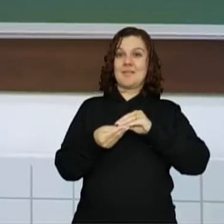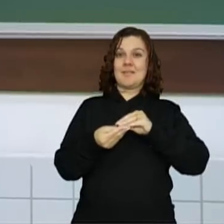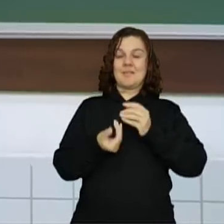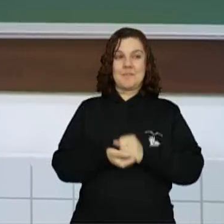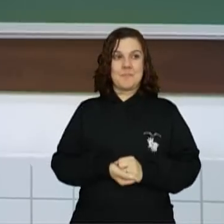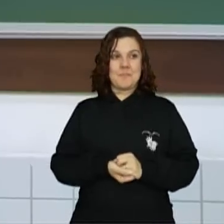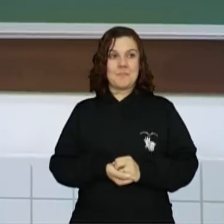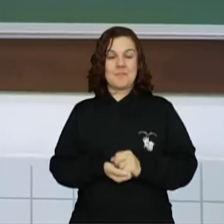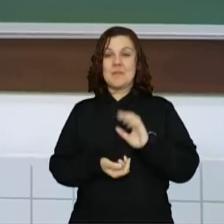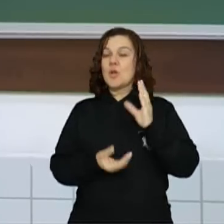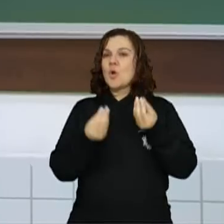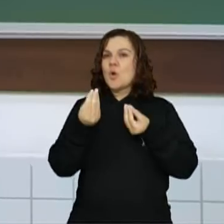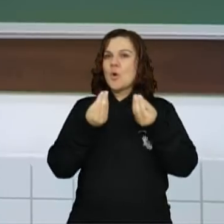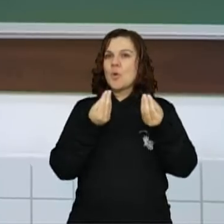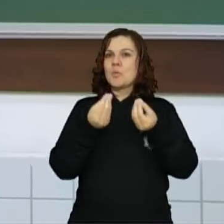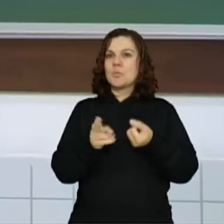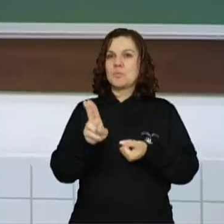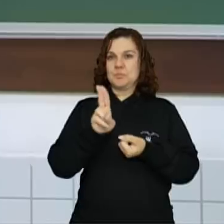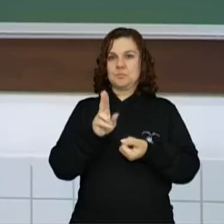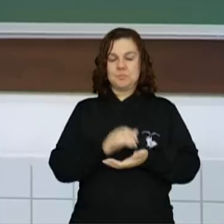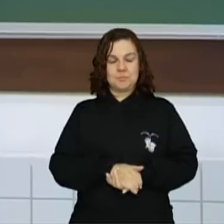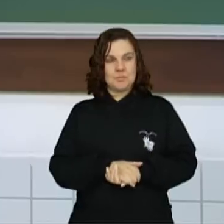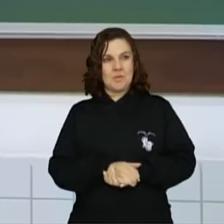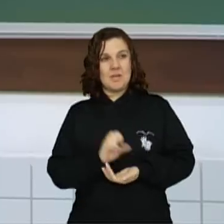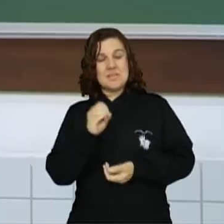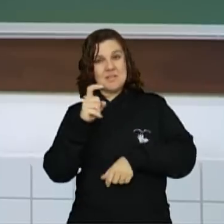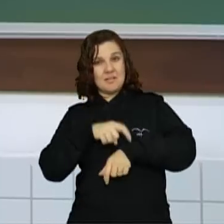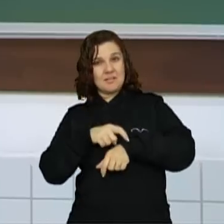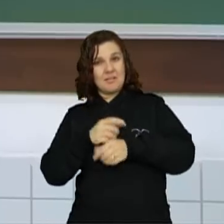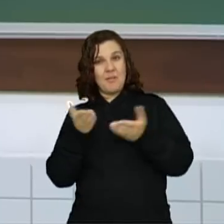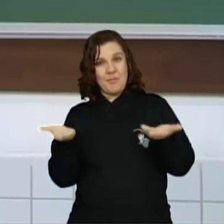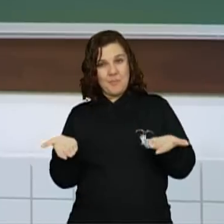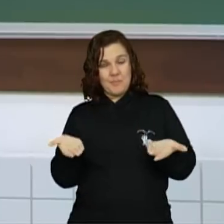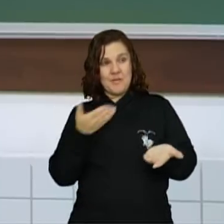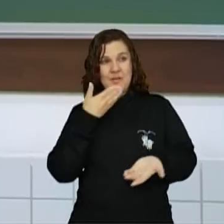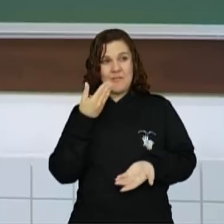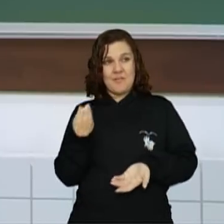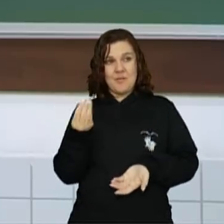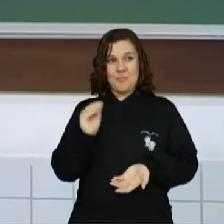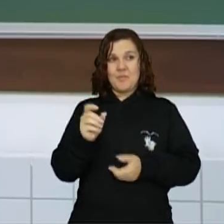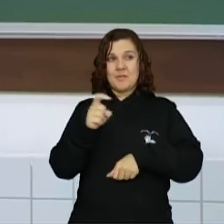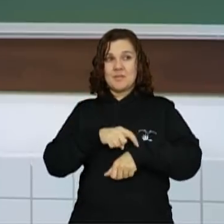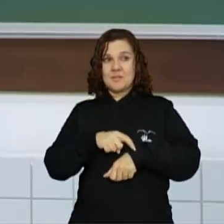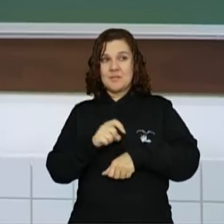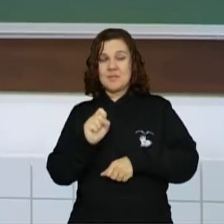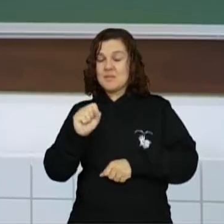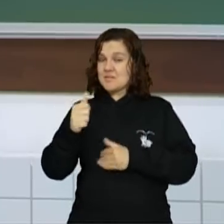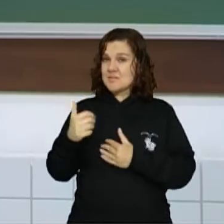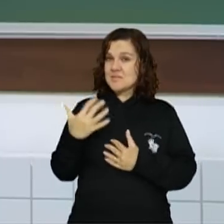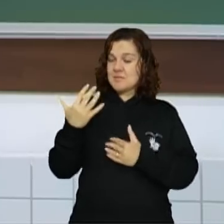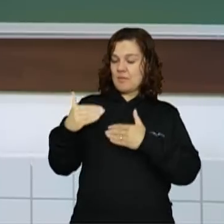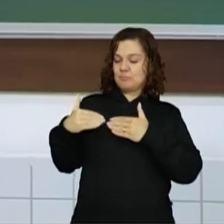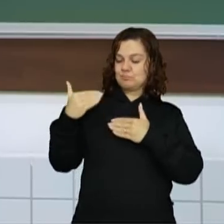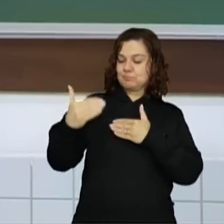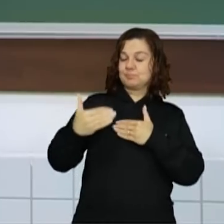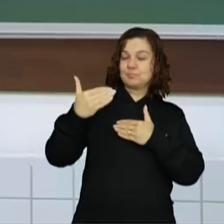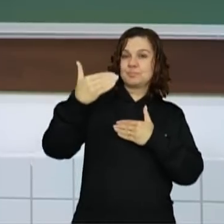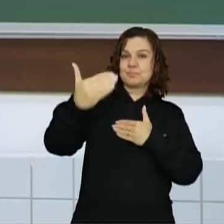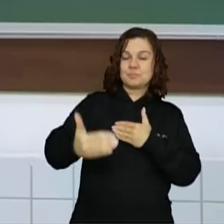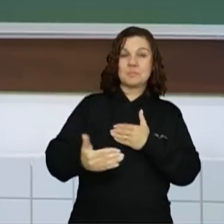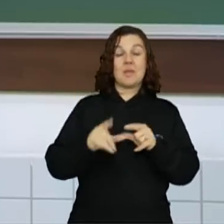entender a circunstância aqui expressa. Se é de tempo, é claro que vai ter uma marcação de tempo e assim